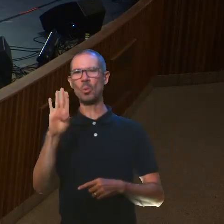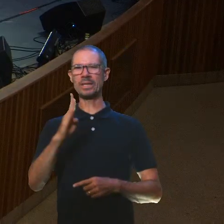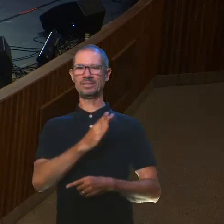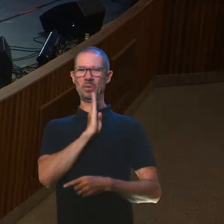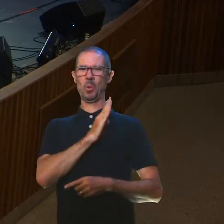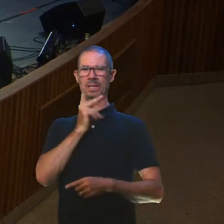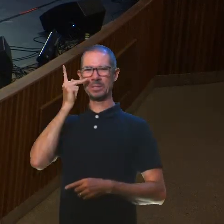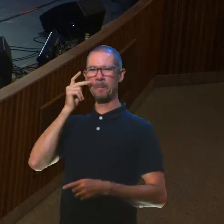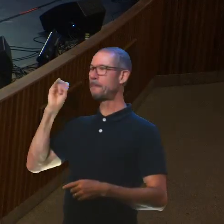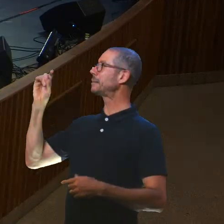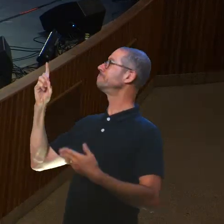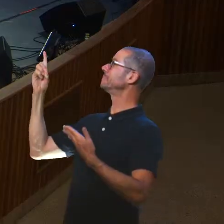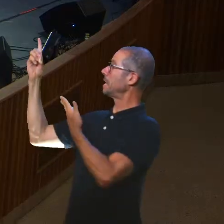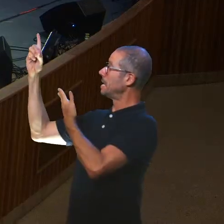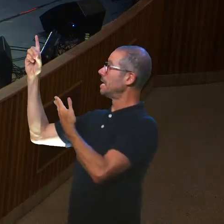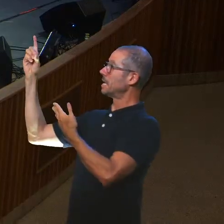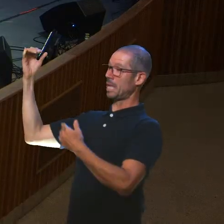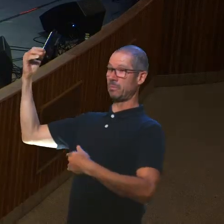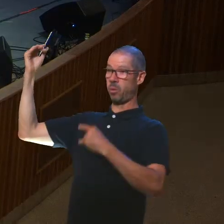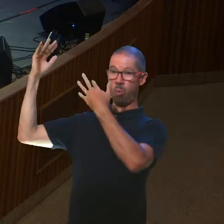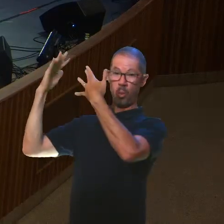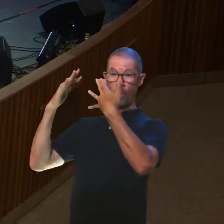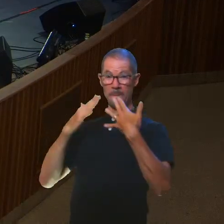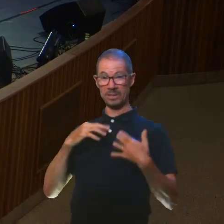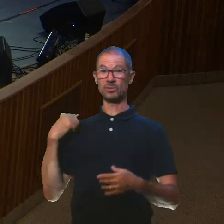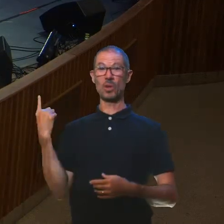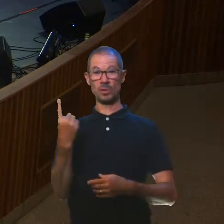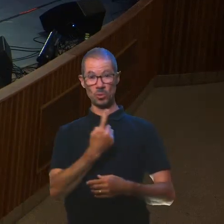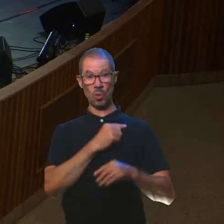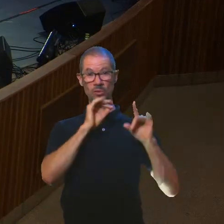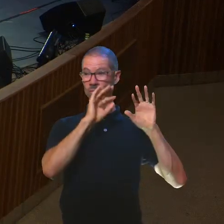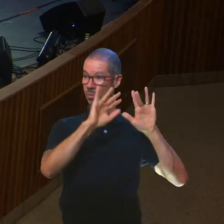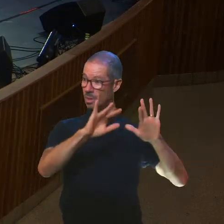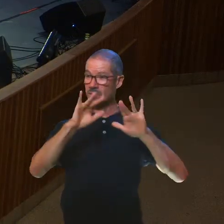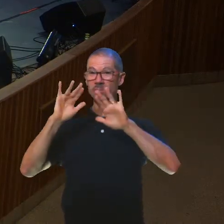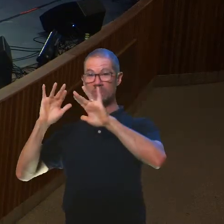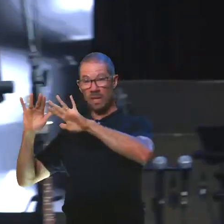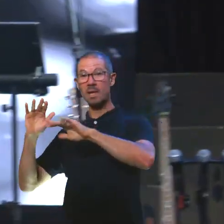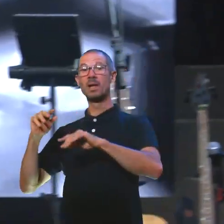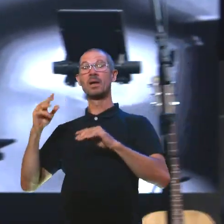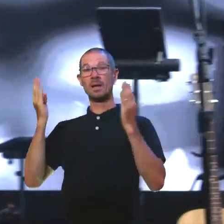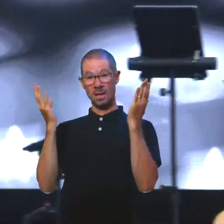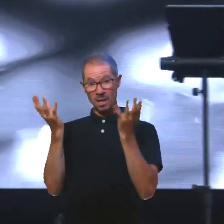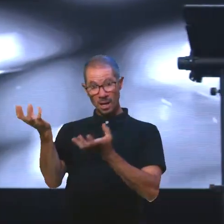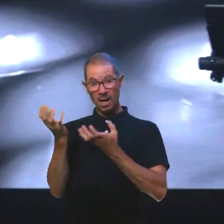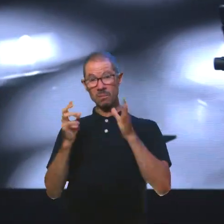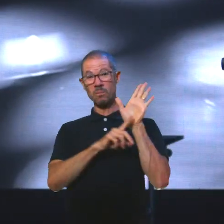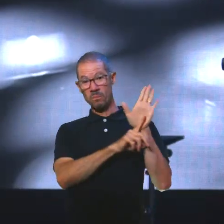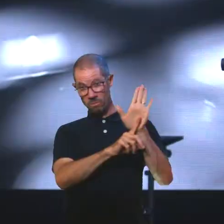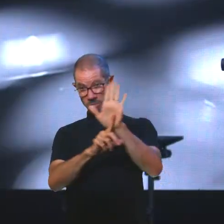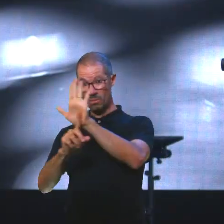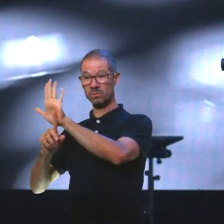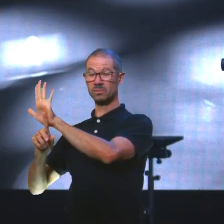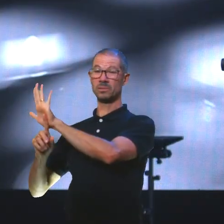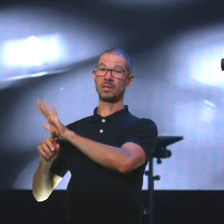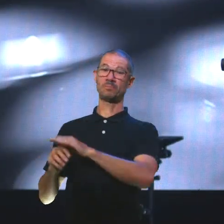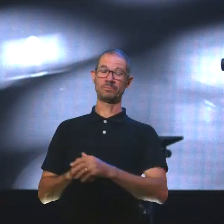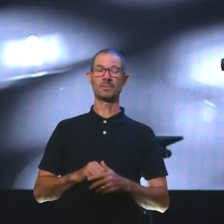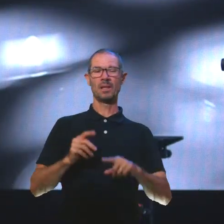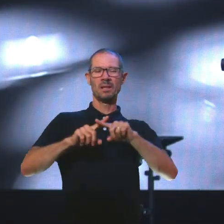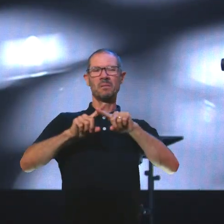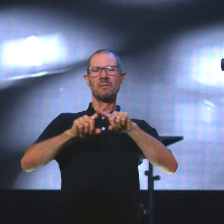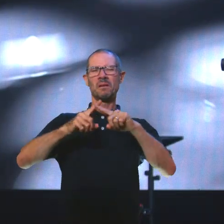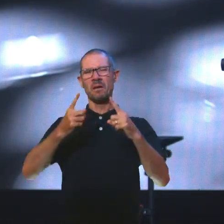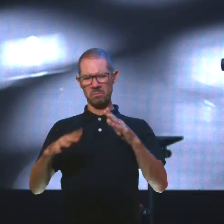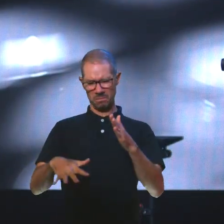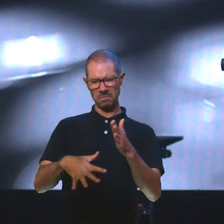nosso Pai, daquilo que Ele quer gerar entre nós e através de nós, em nome de Jesus. E hoje eu quero te mostrar, através da palavra, um pouco mais sobre isso,